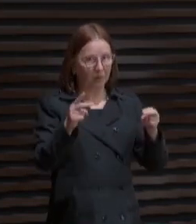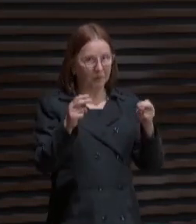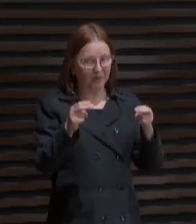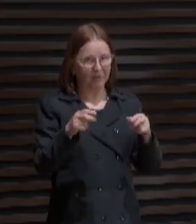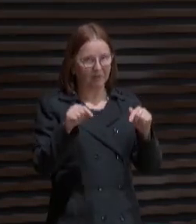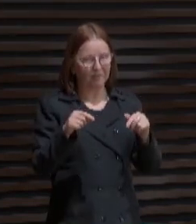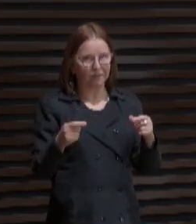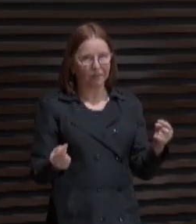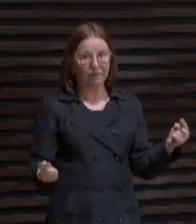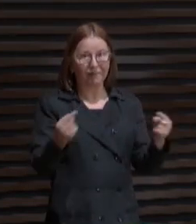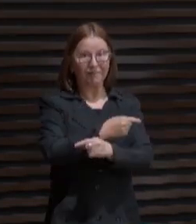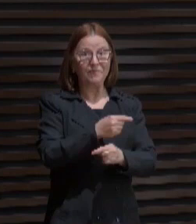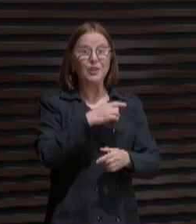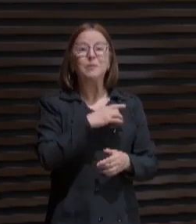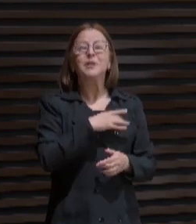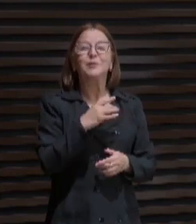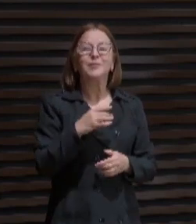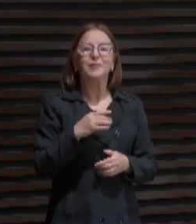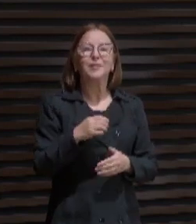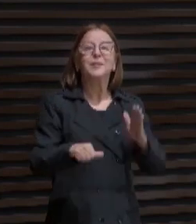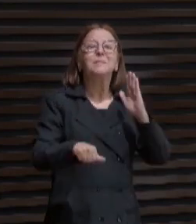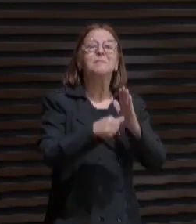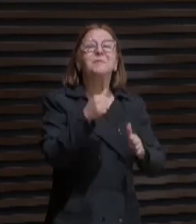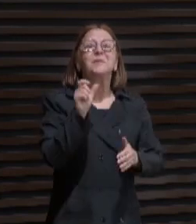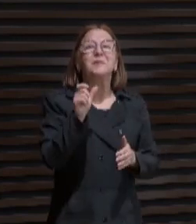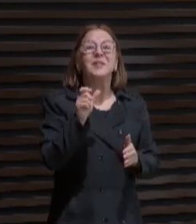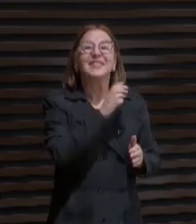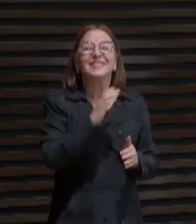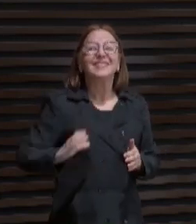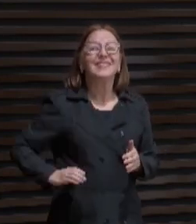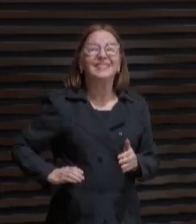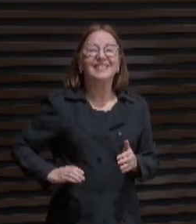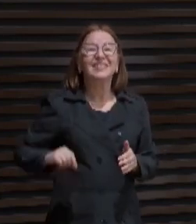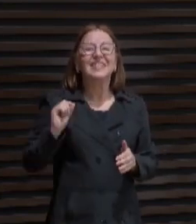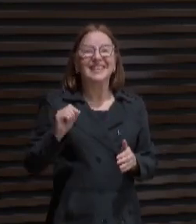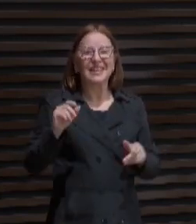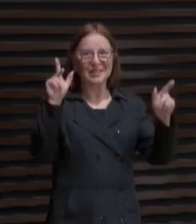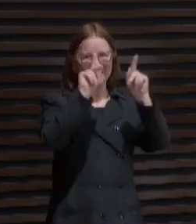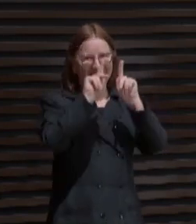medo. Foi a primeira palavra de Cristo: paz.